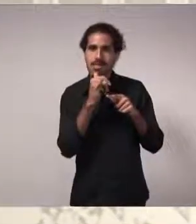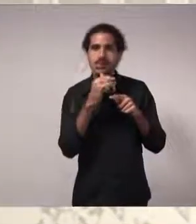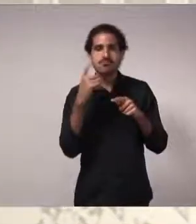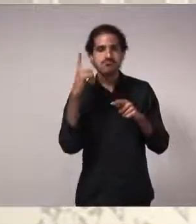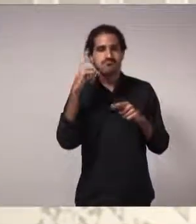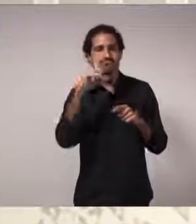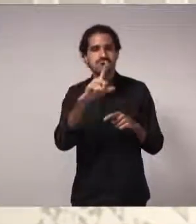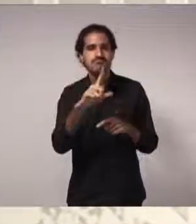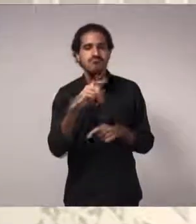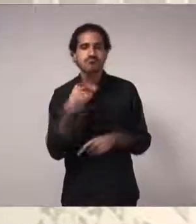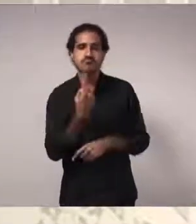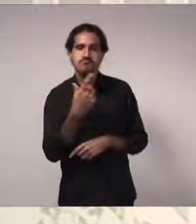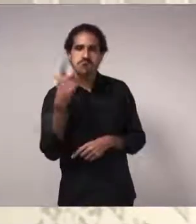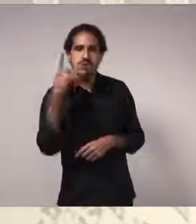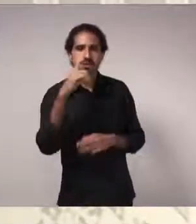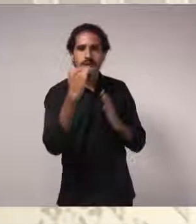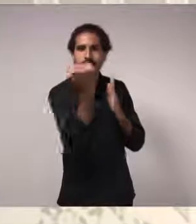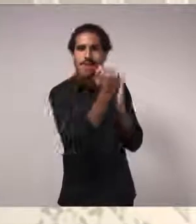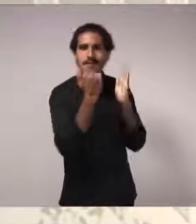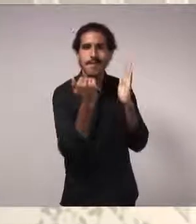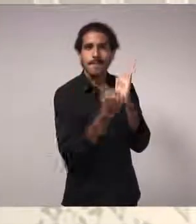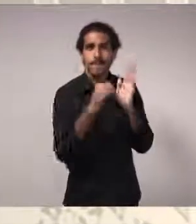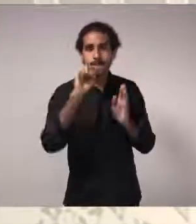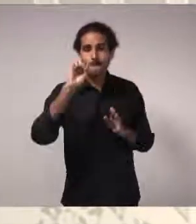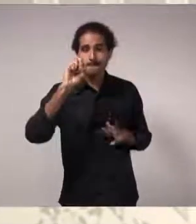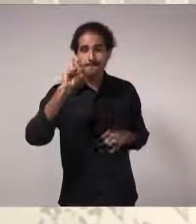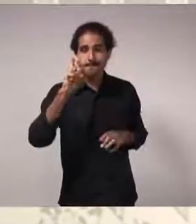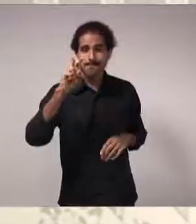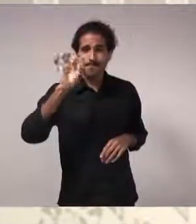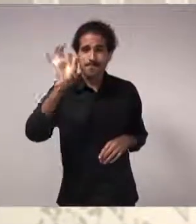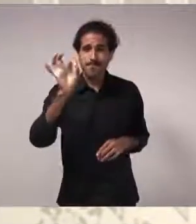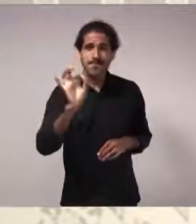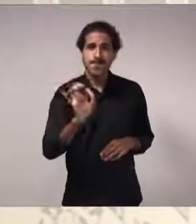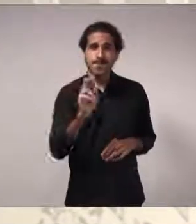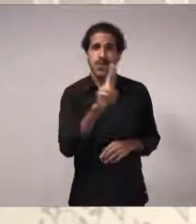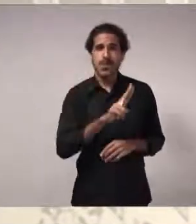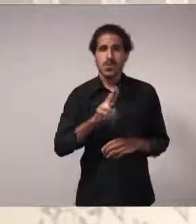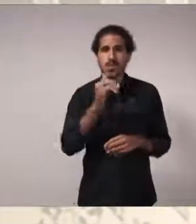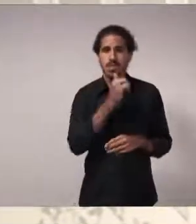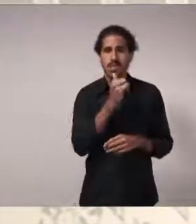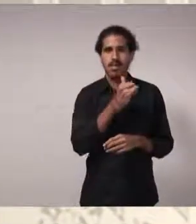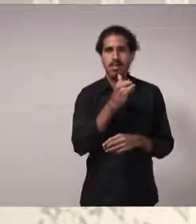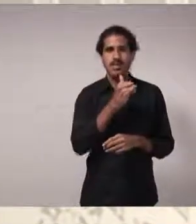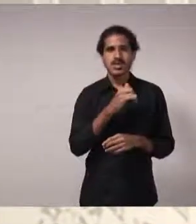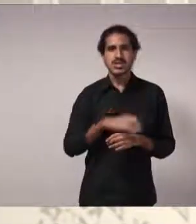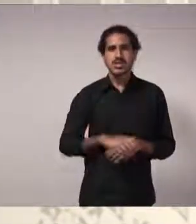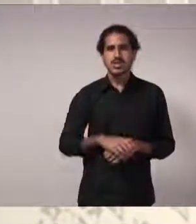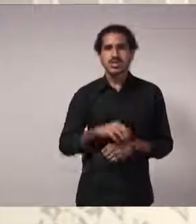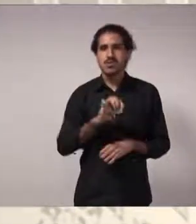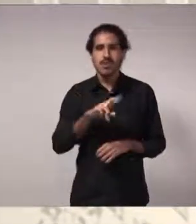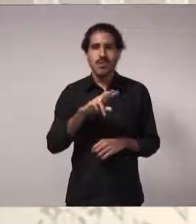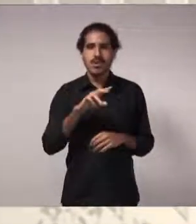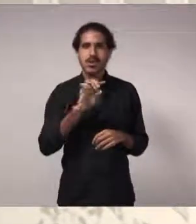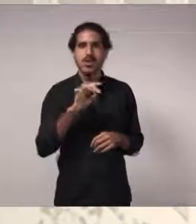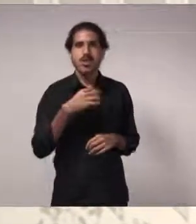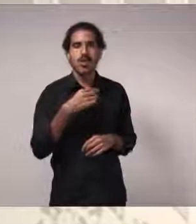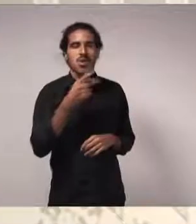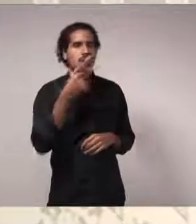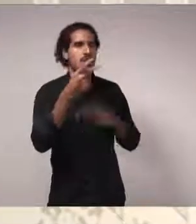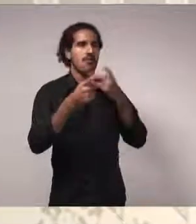gente conseguiu uma redução de 85% no consumo de energia. Isso é medido, isso não é